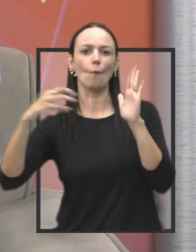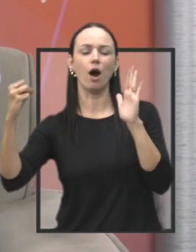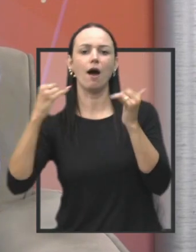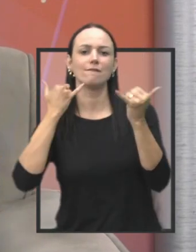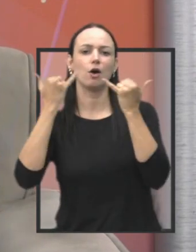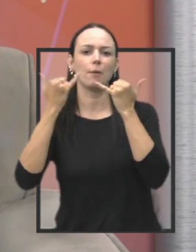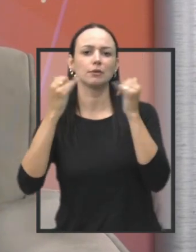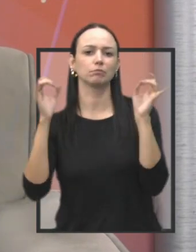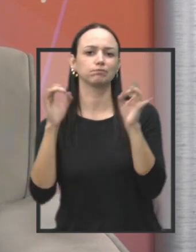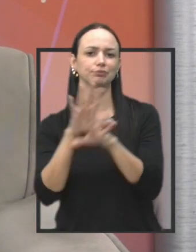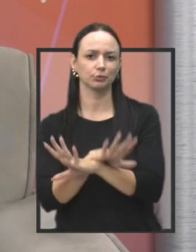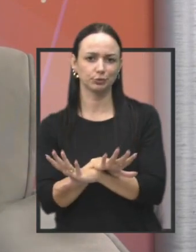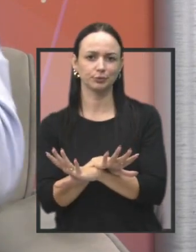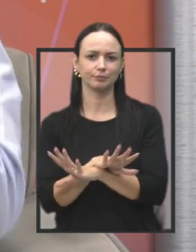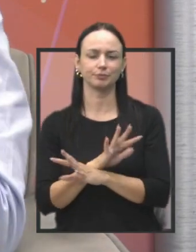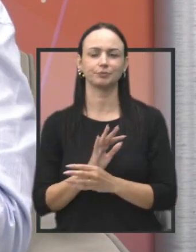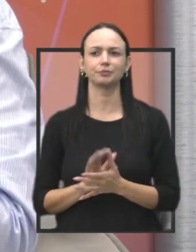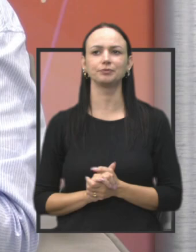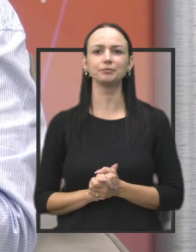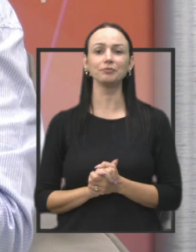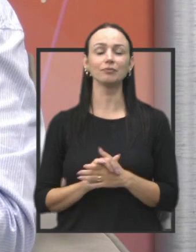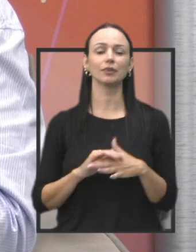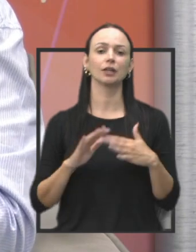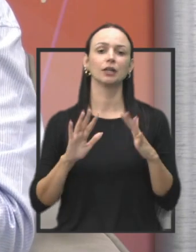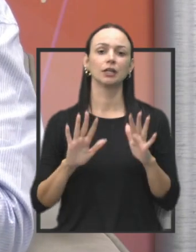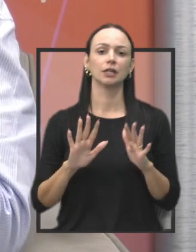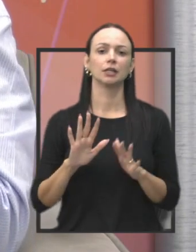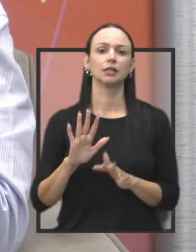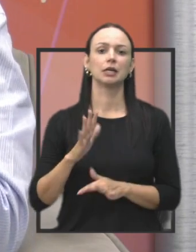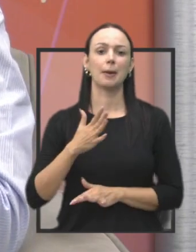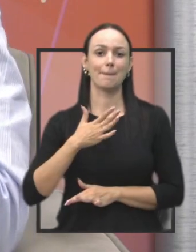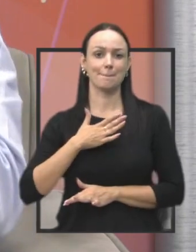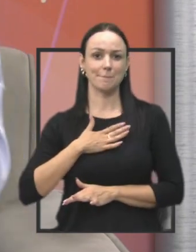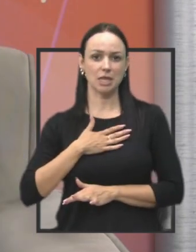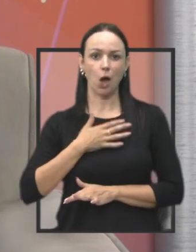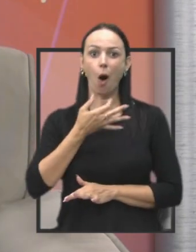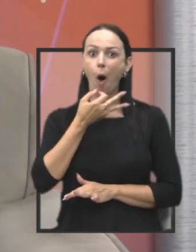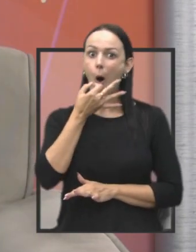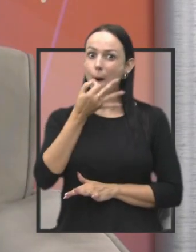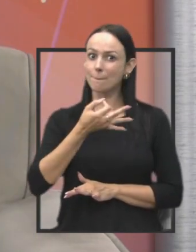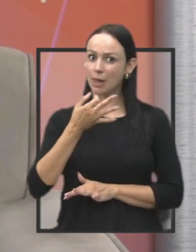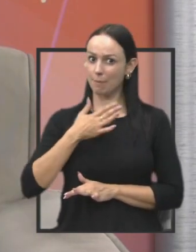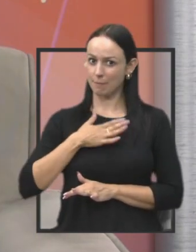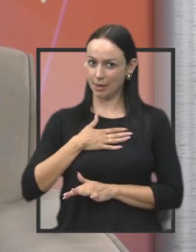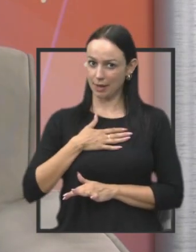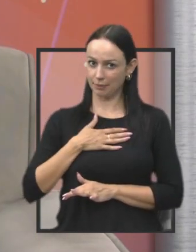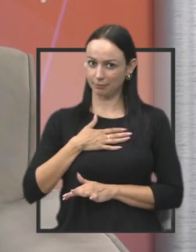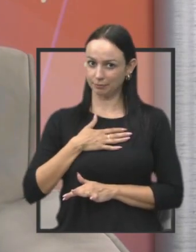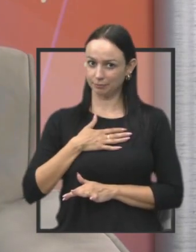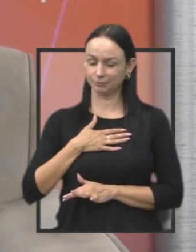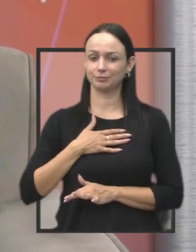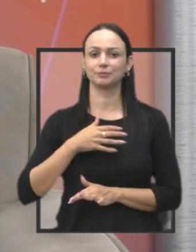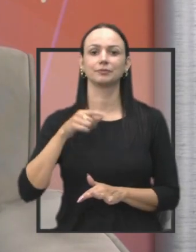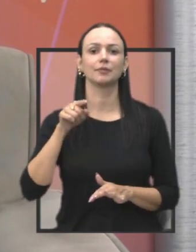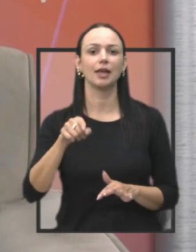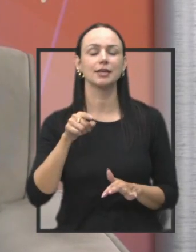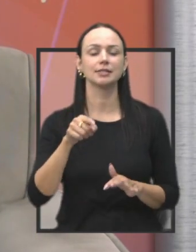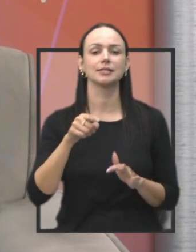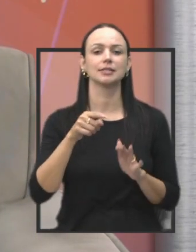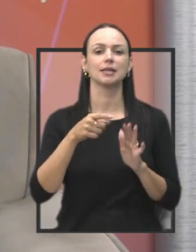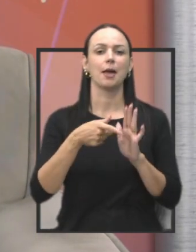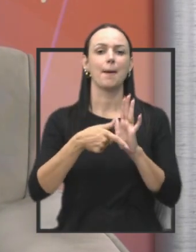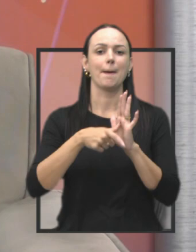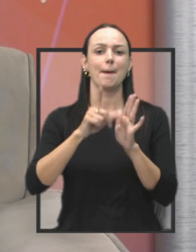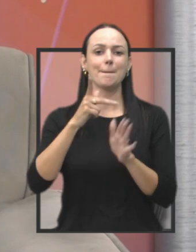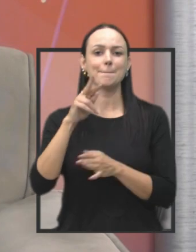Porém, assim, isso particularmente, isso aí é uma opinião minha. A pré-preenchida, ela não